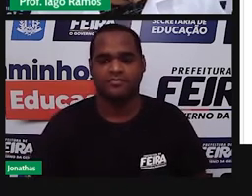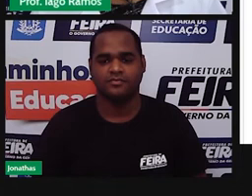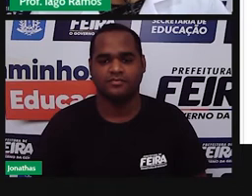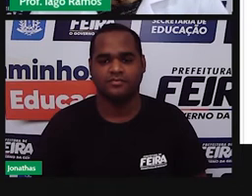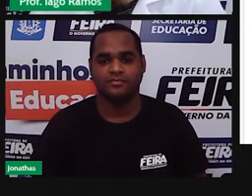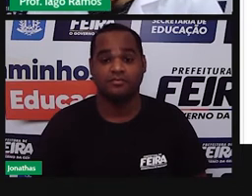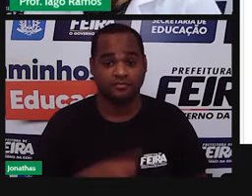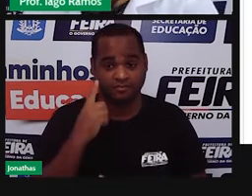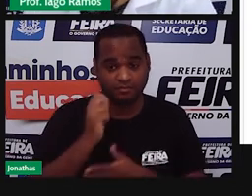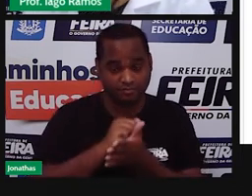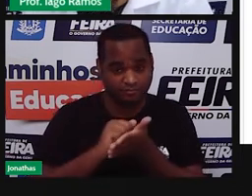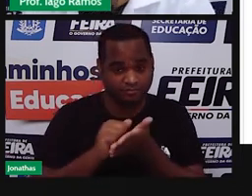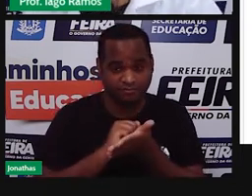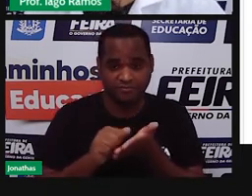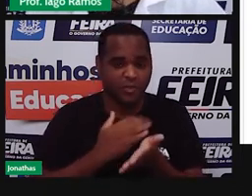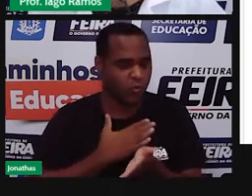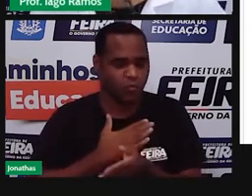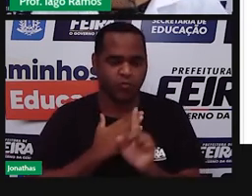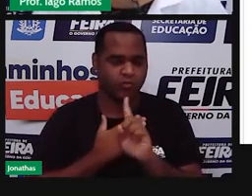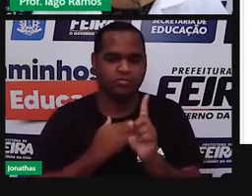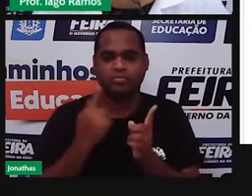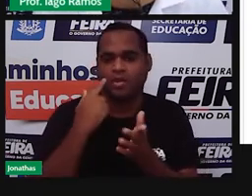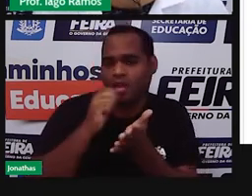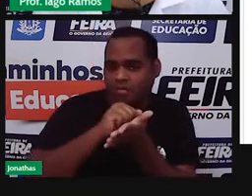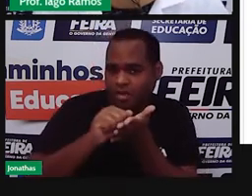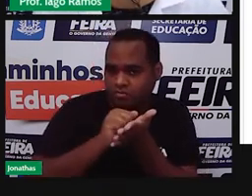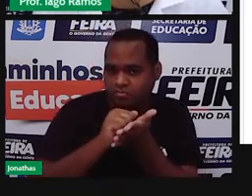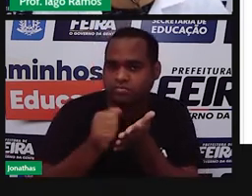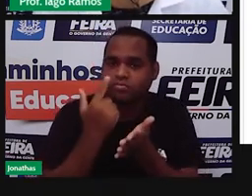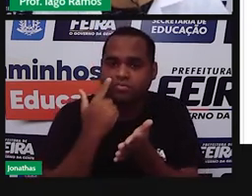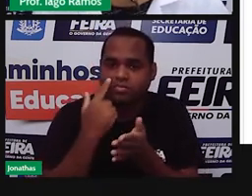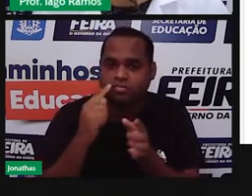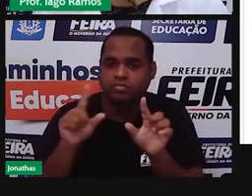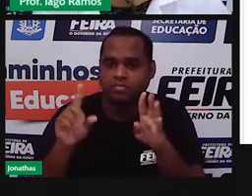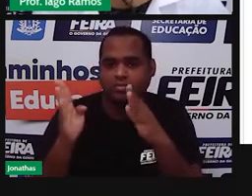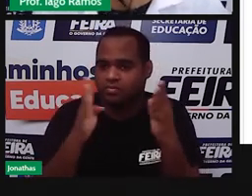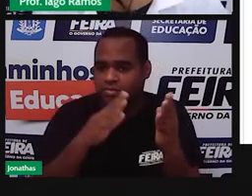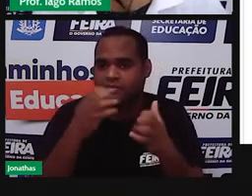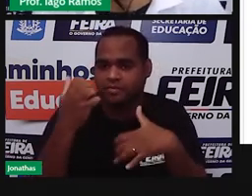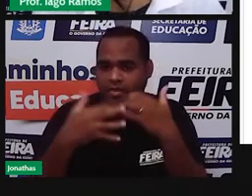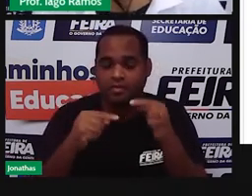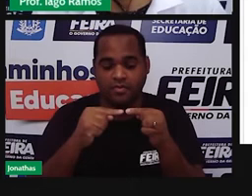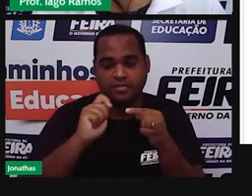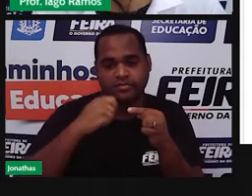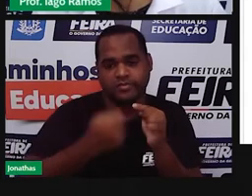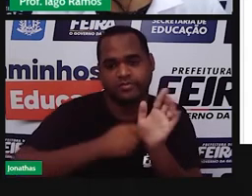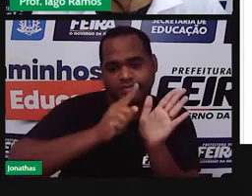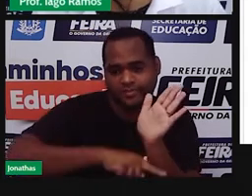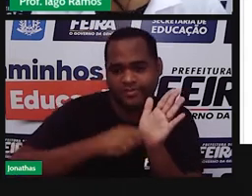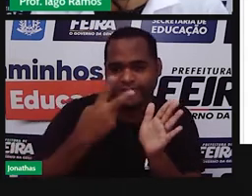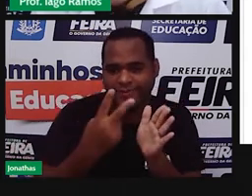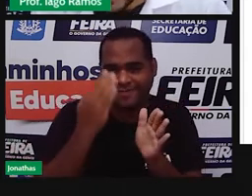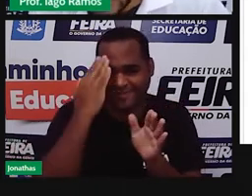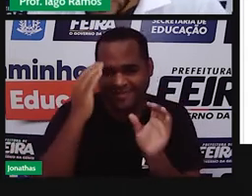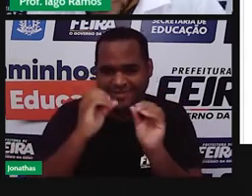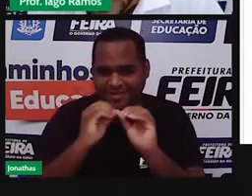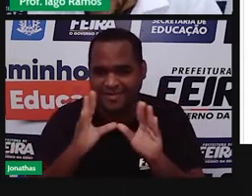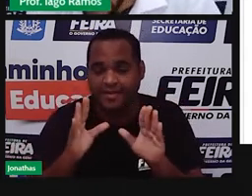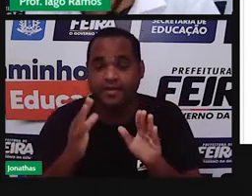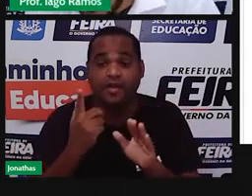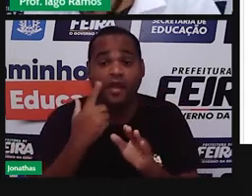Deixa eu só apagar isso aqui, que eu não gostei disso. Dá menos 2. Aqui